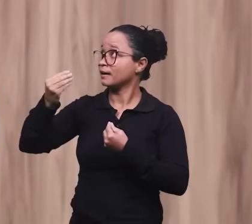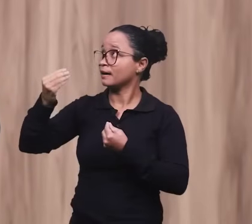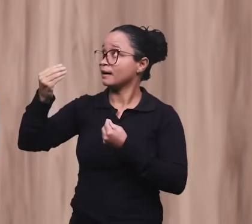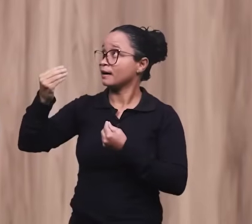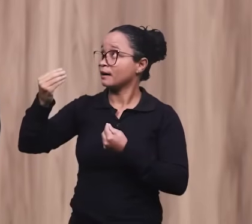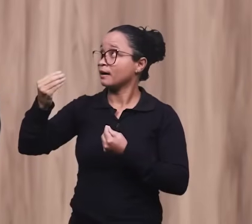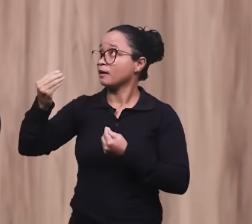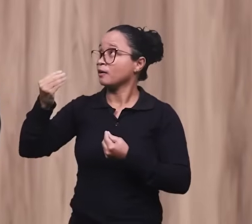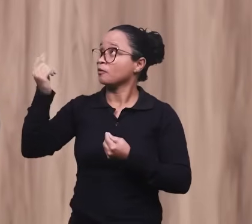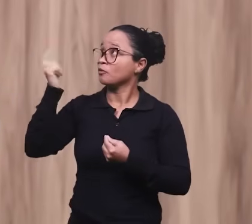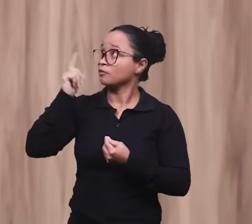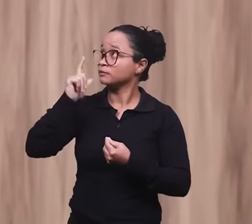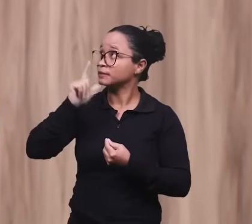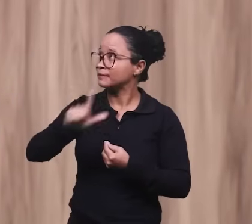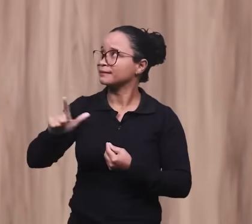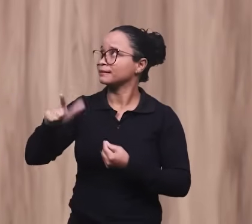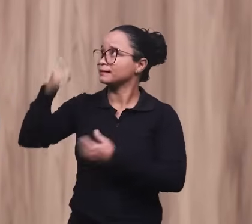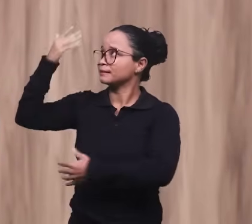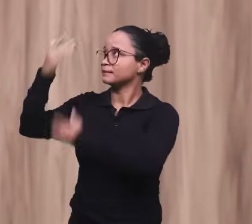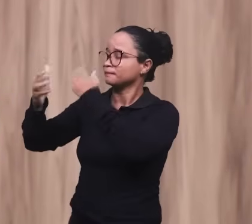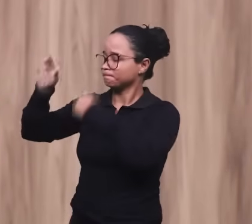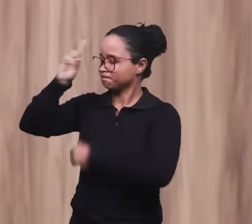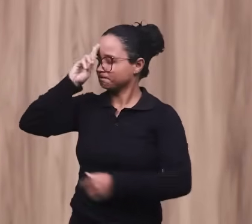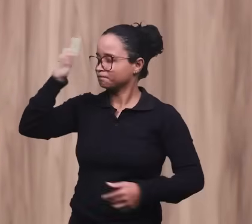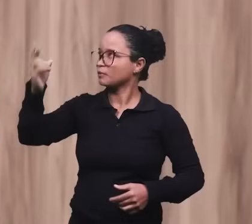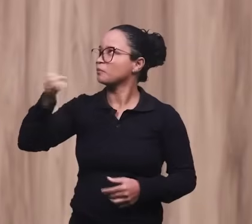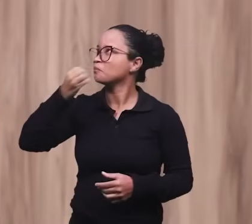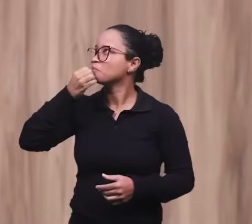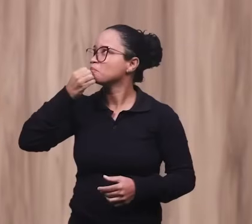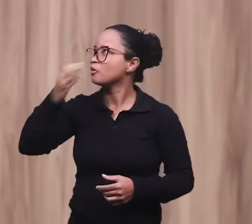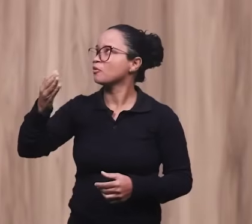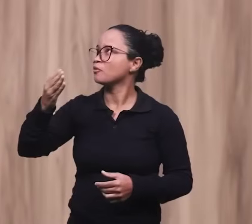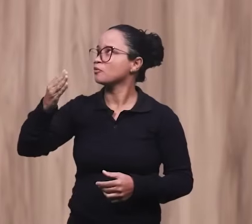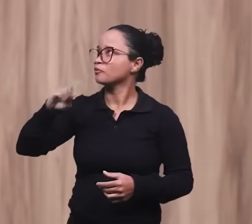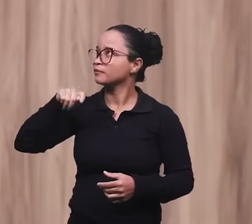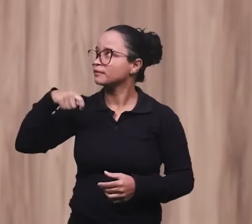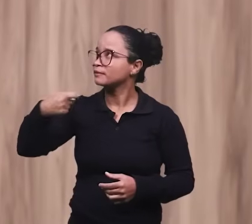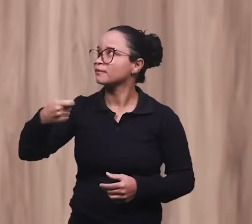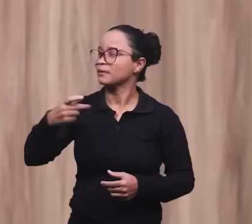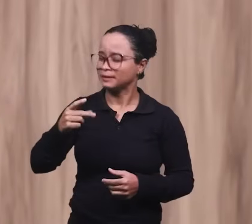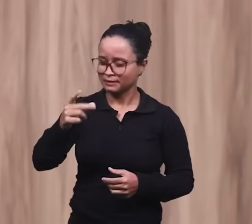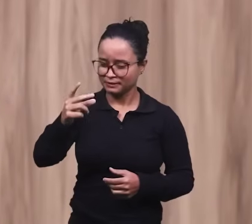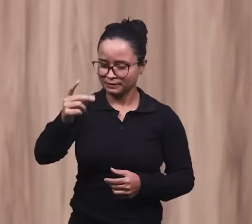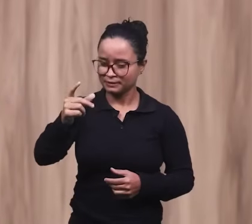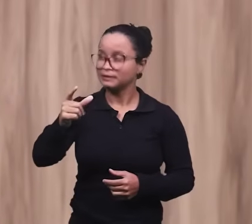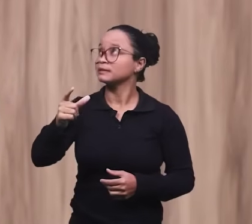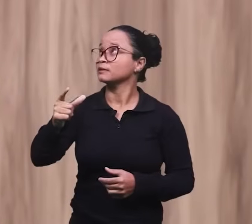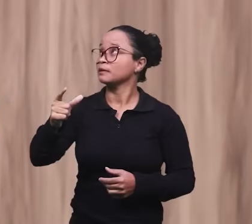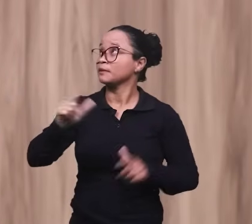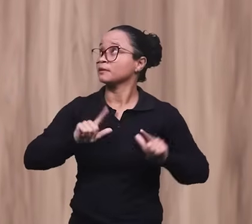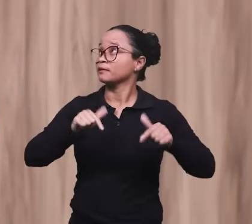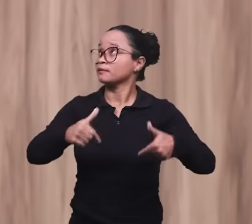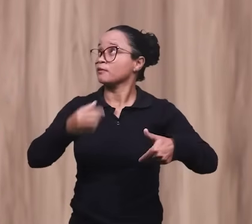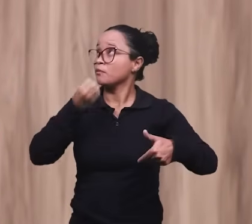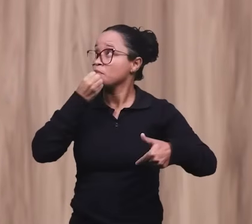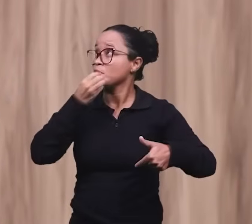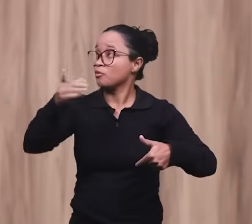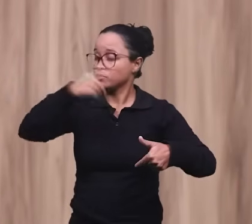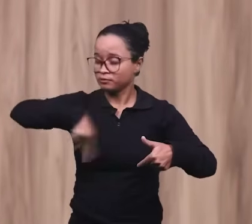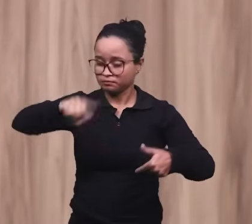Tua presença. Bendito seja eternamente o Teu nome, por todo o bem que a nós tem feito.